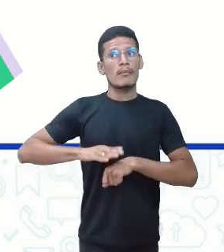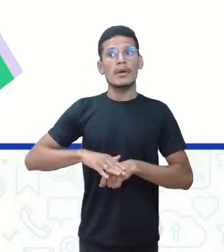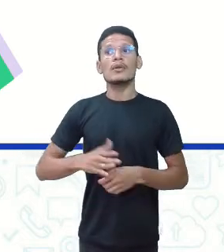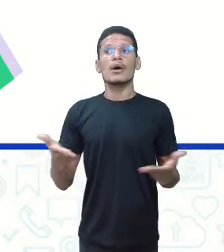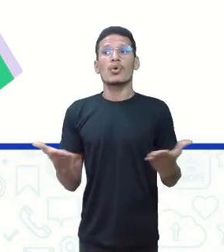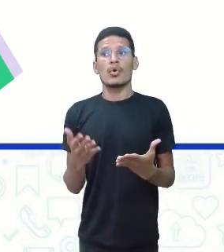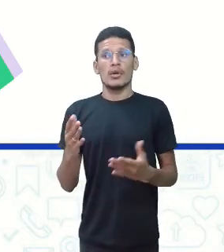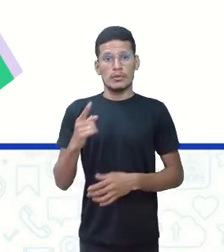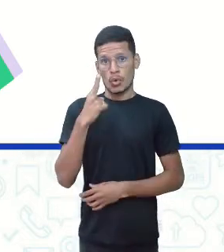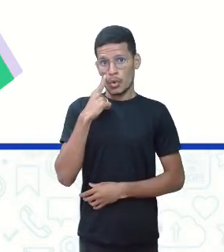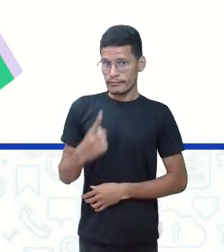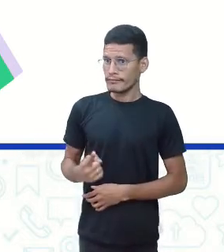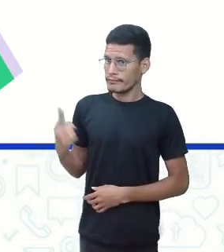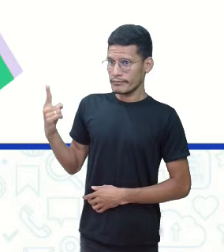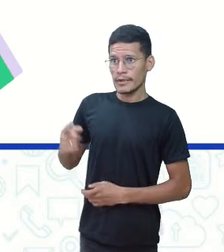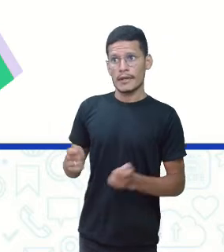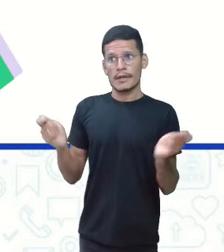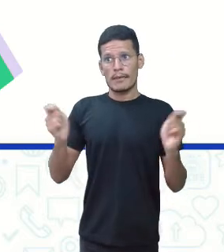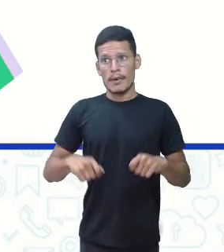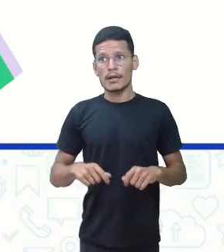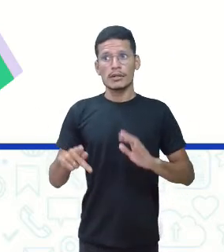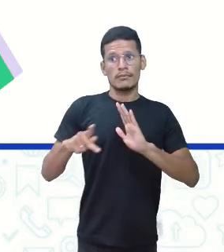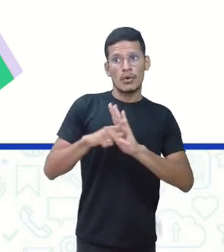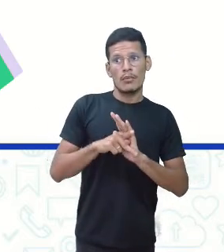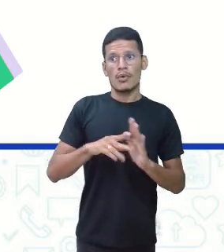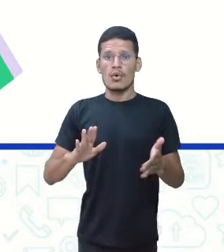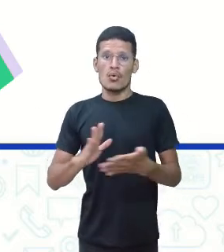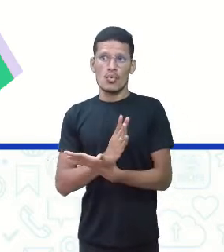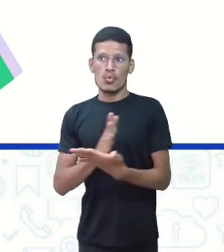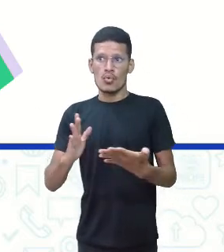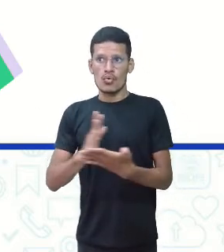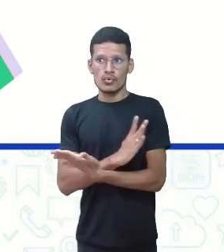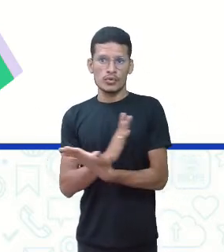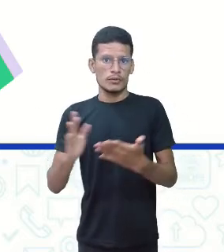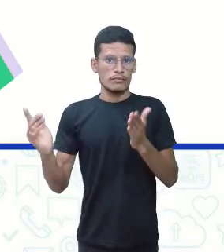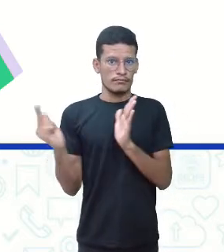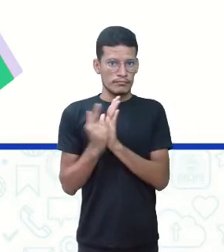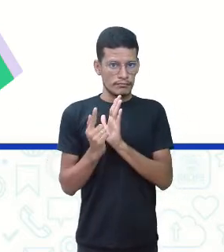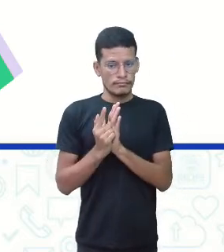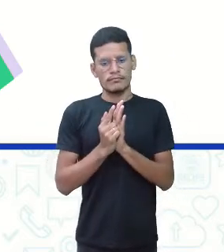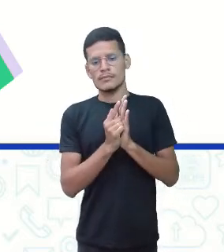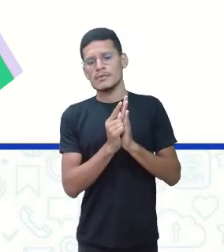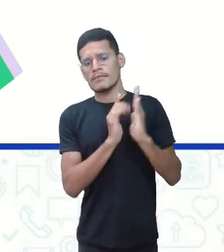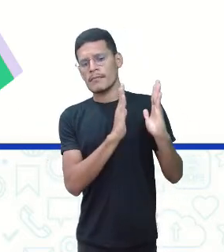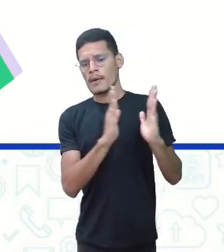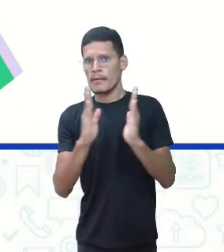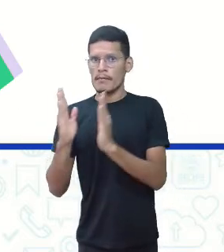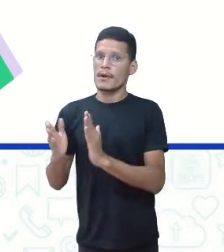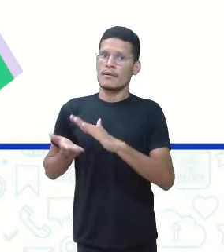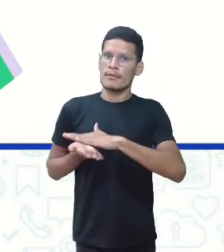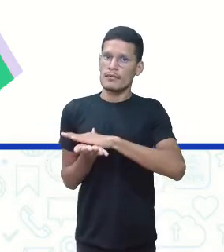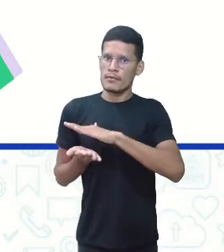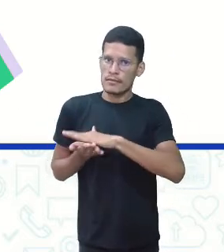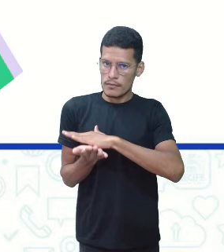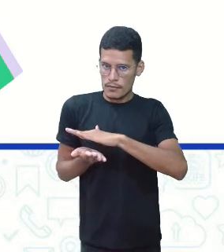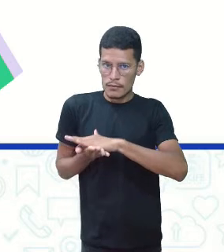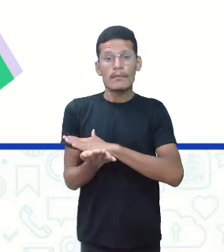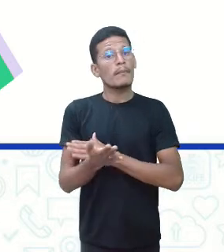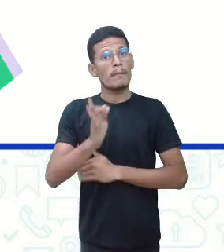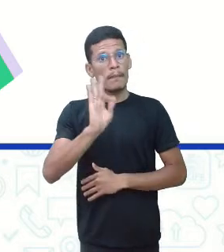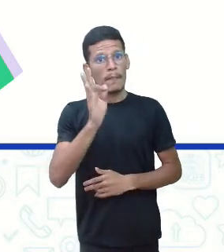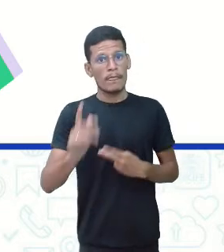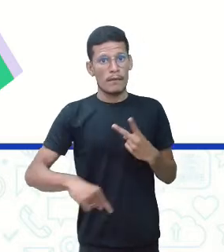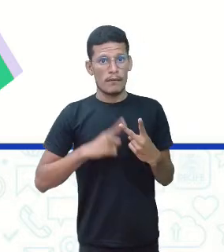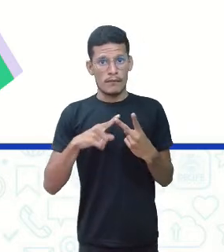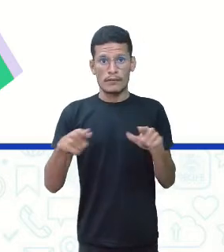fotografia. Ela pode ter pedacinhos de papéis, né, a impressão dessa fotografia sendo feita, logicamente, e também